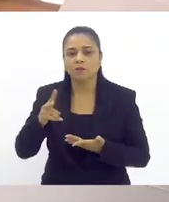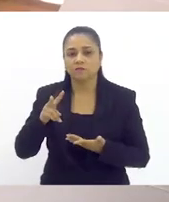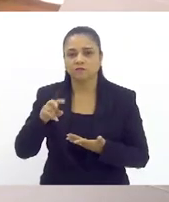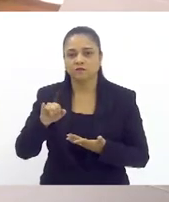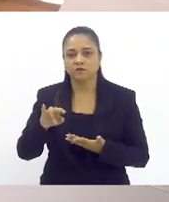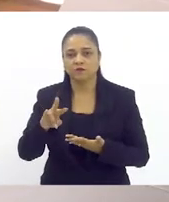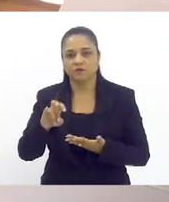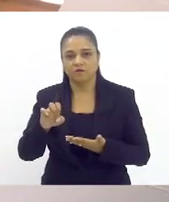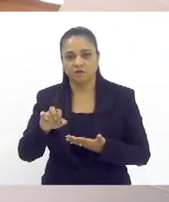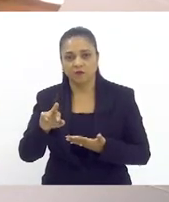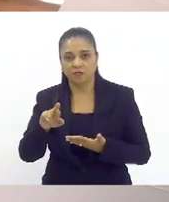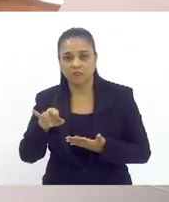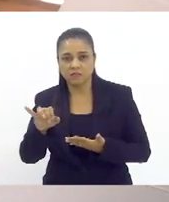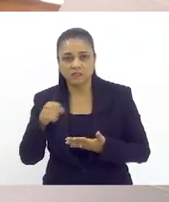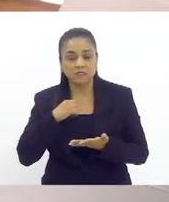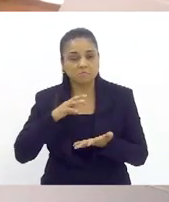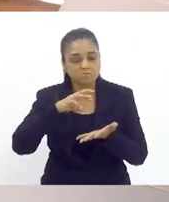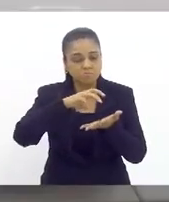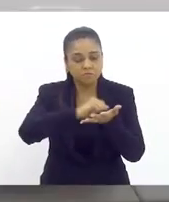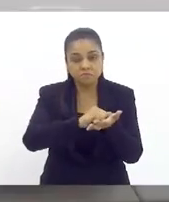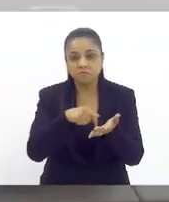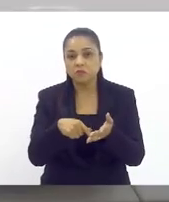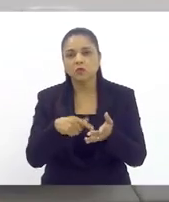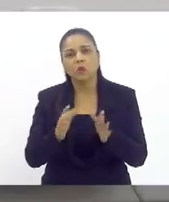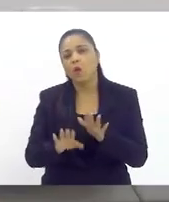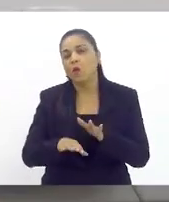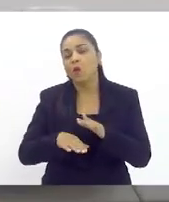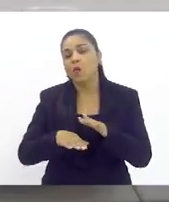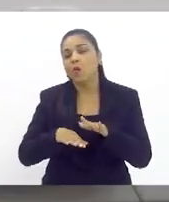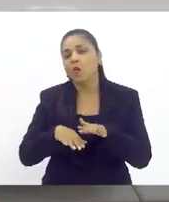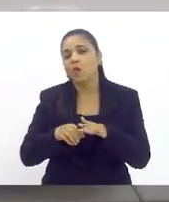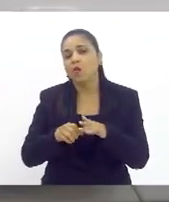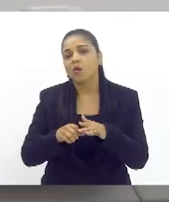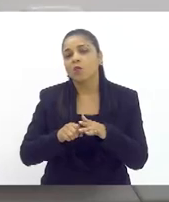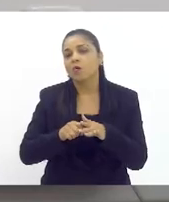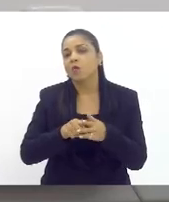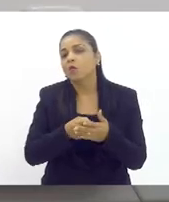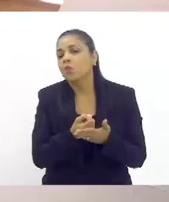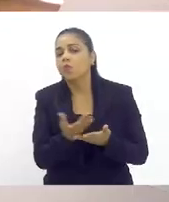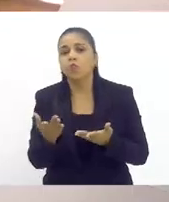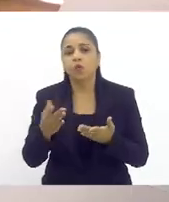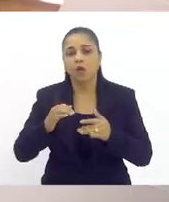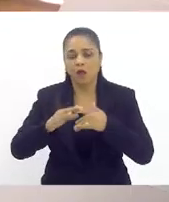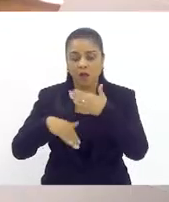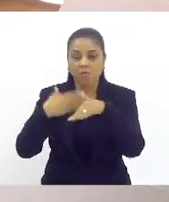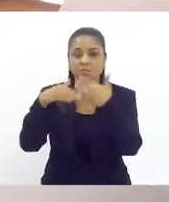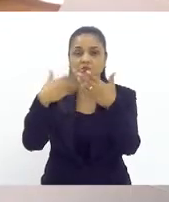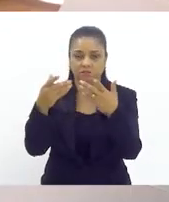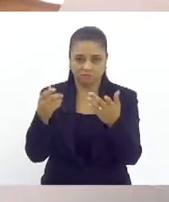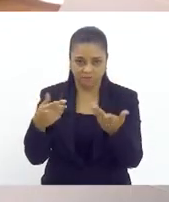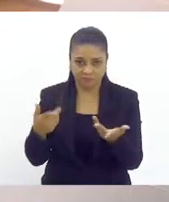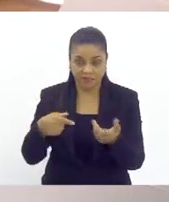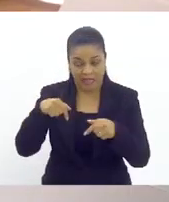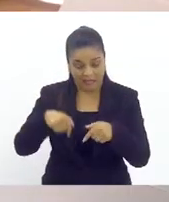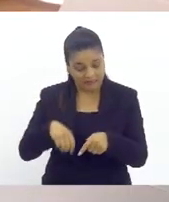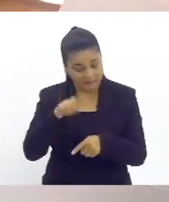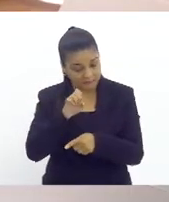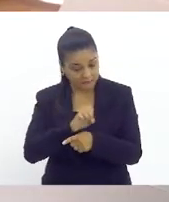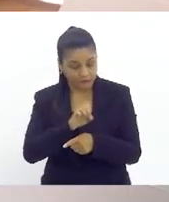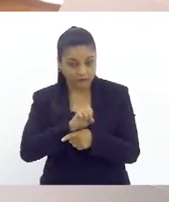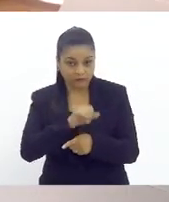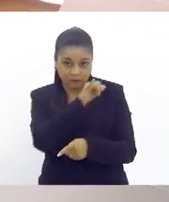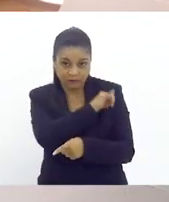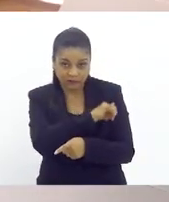cadastrados Qual é a nossa capacidade de produção Pois é essa é uma questão a gente no Rio de Janeiro